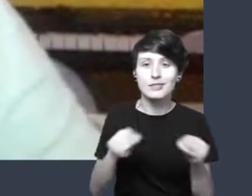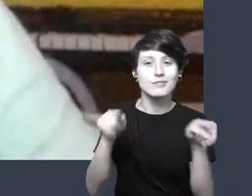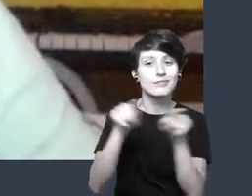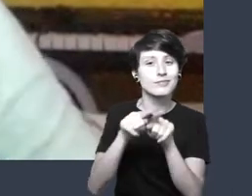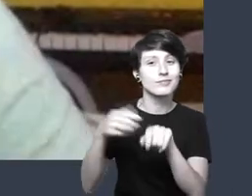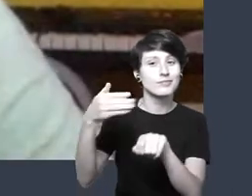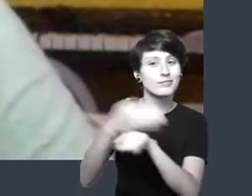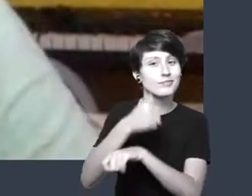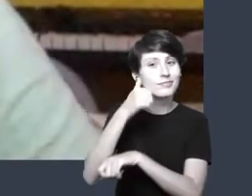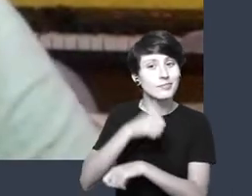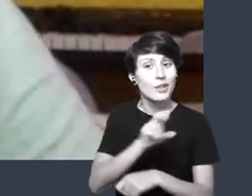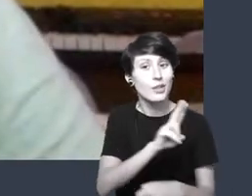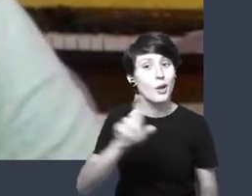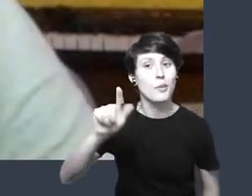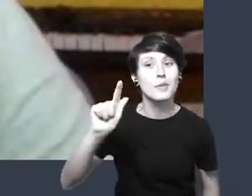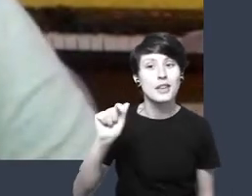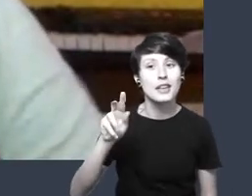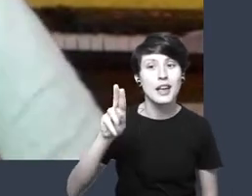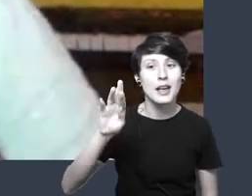Gabriela de Queiroz.